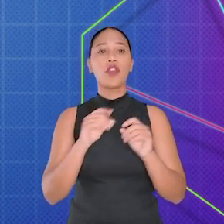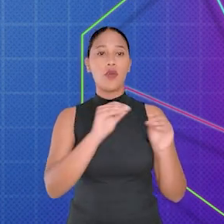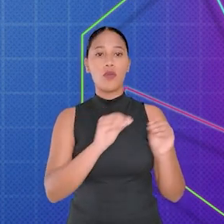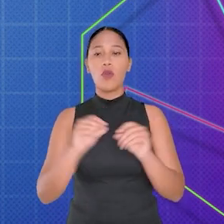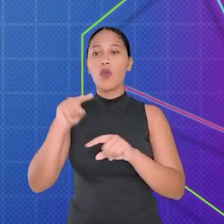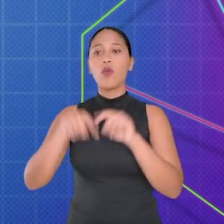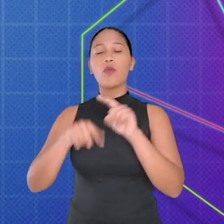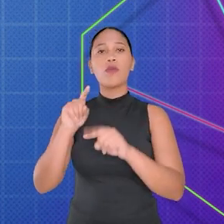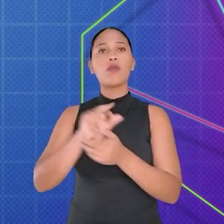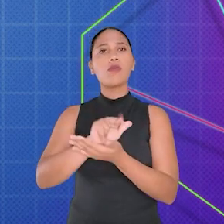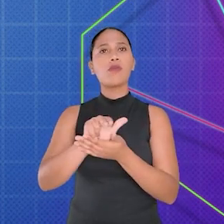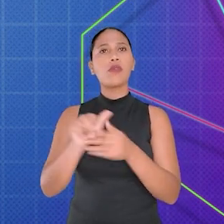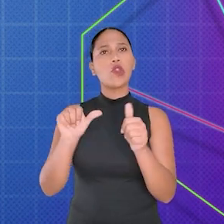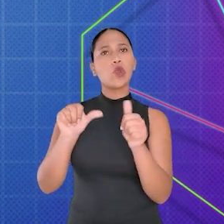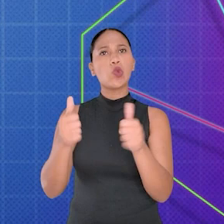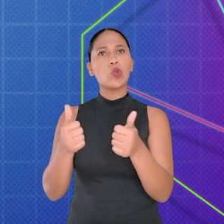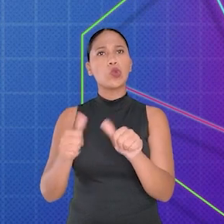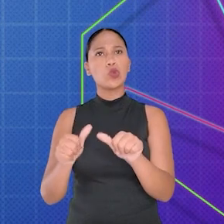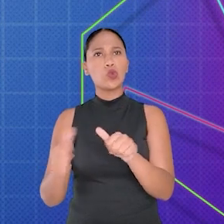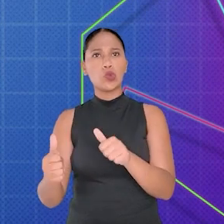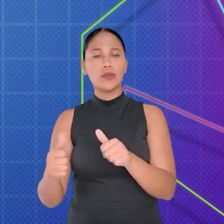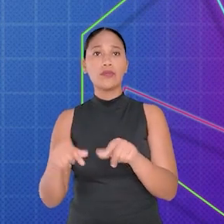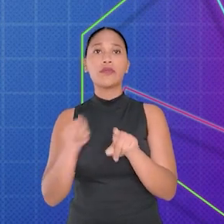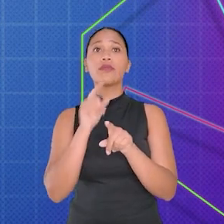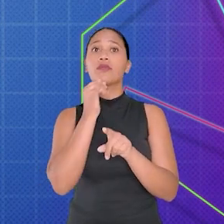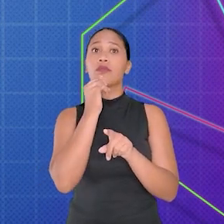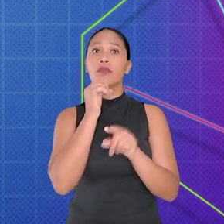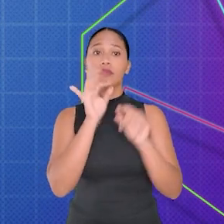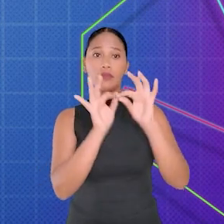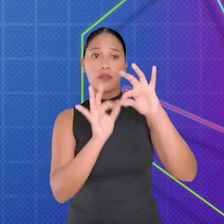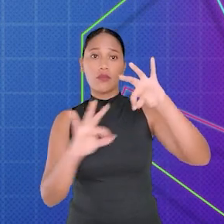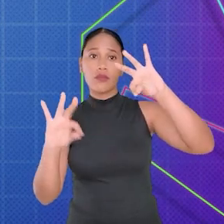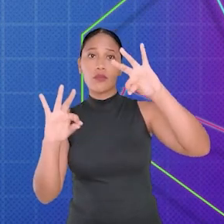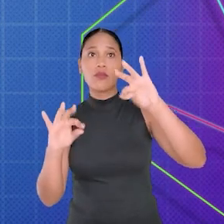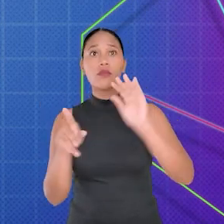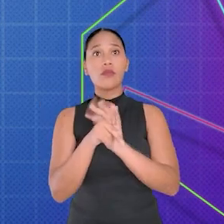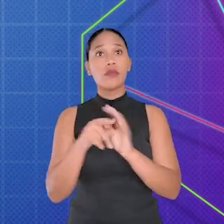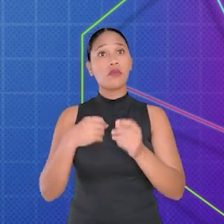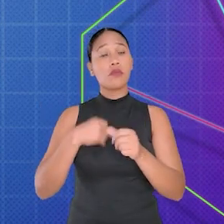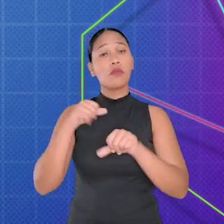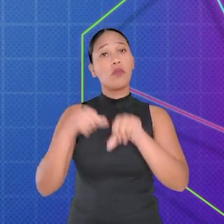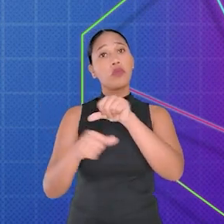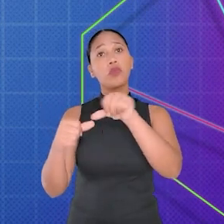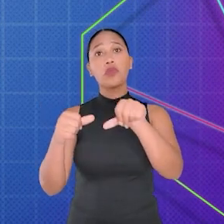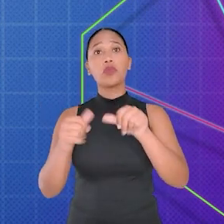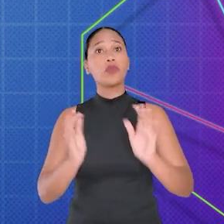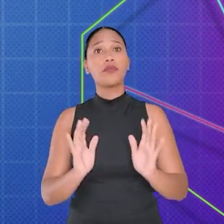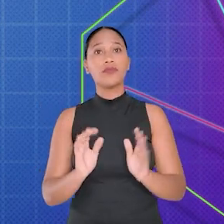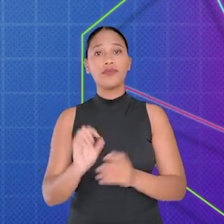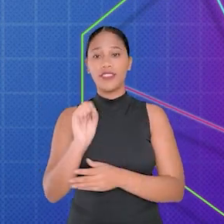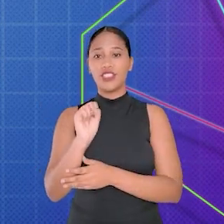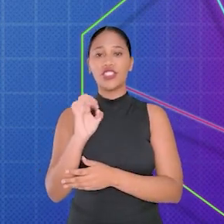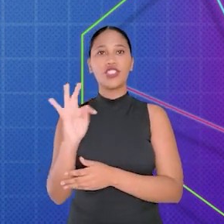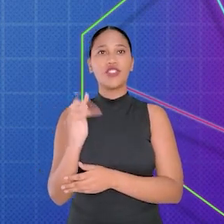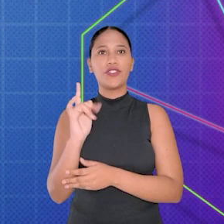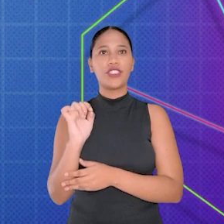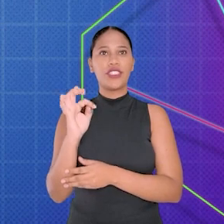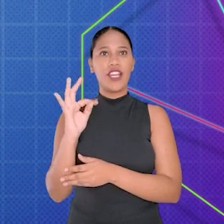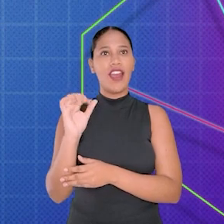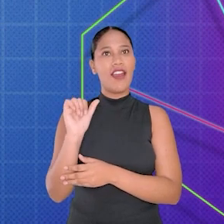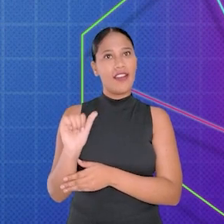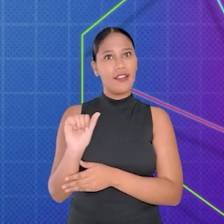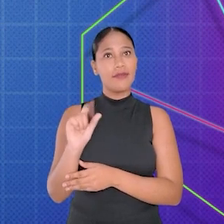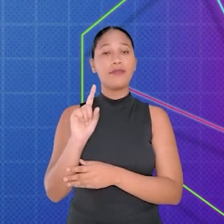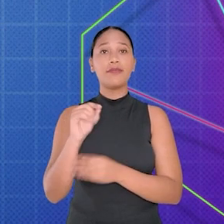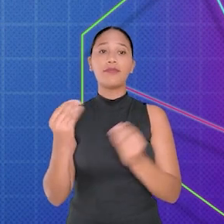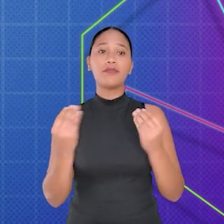converter objetos em diferentes formas. Por exemplo, converter uma curva em uma malha ou vice-versa. Shift A, atalho